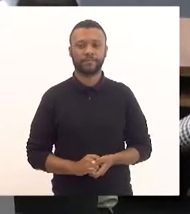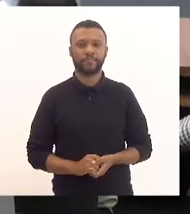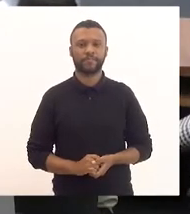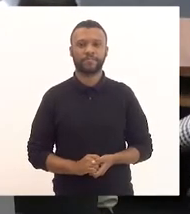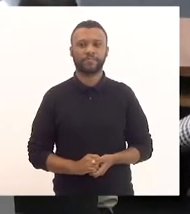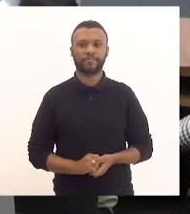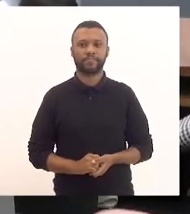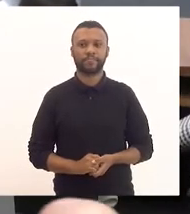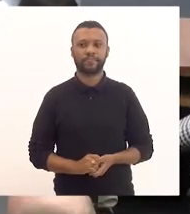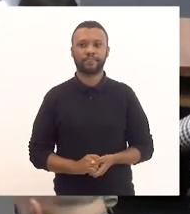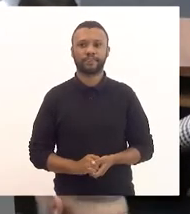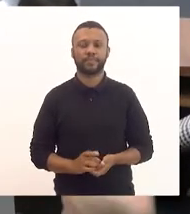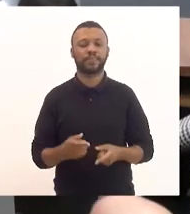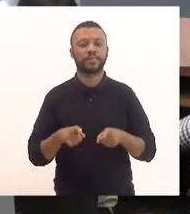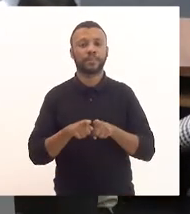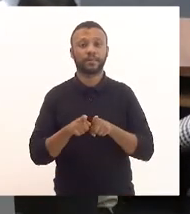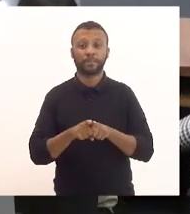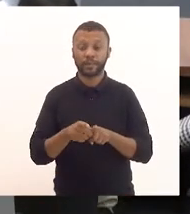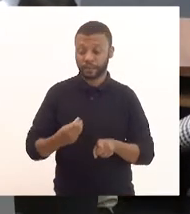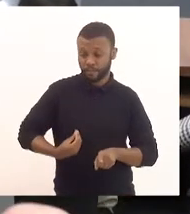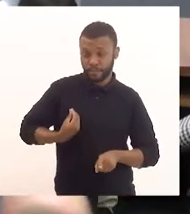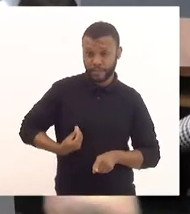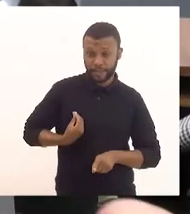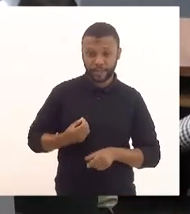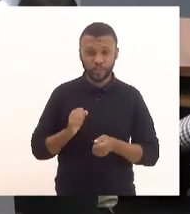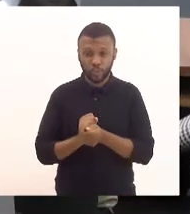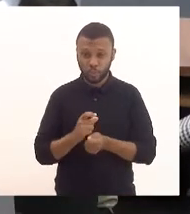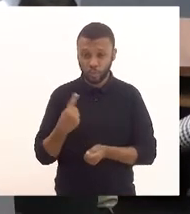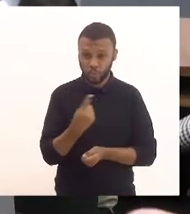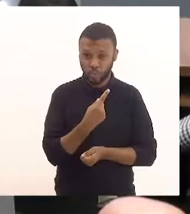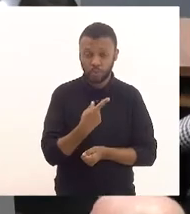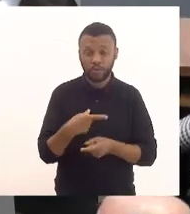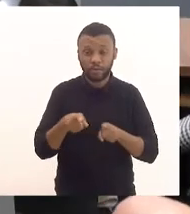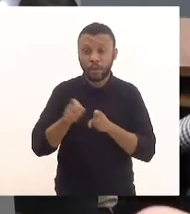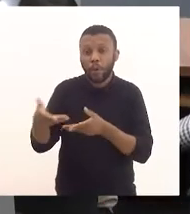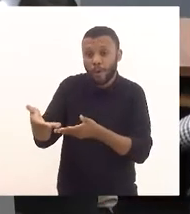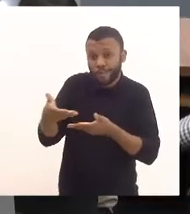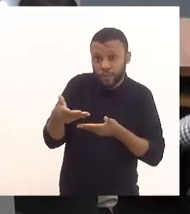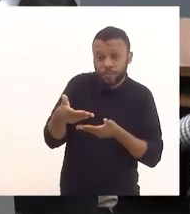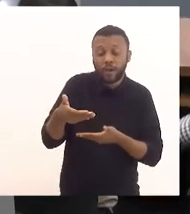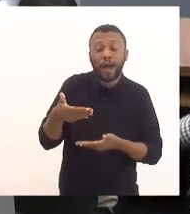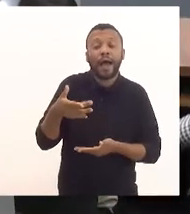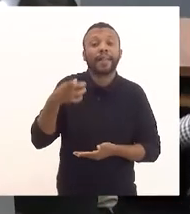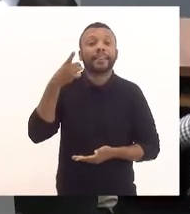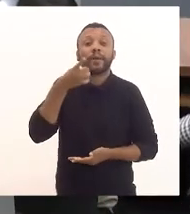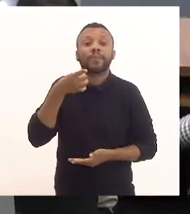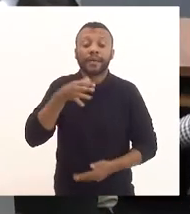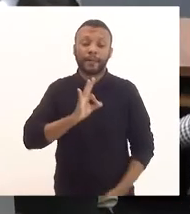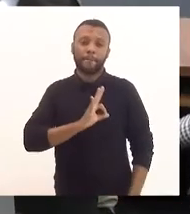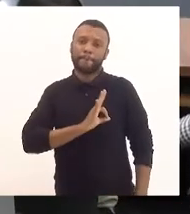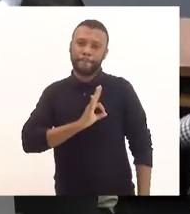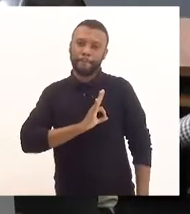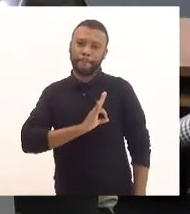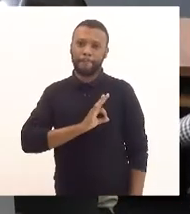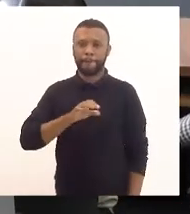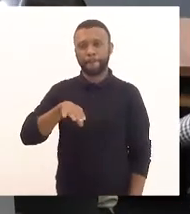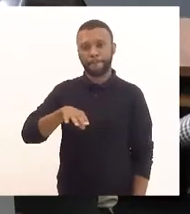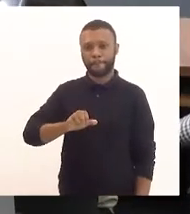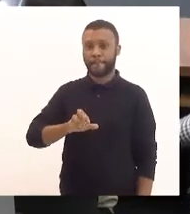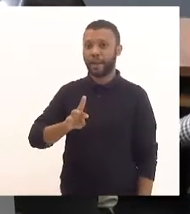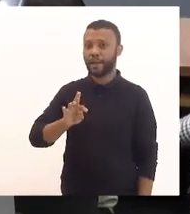bom então conosco eu convido para estar na mesa a deputada Martha Rocha por favor